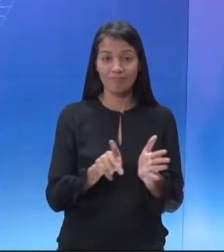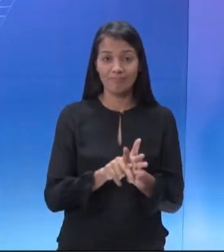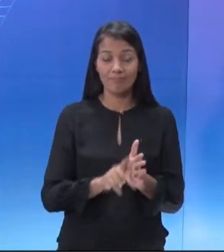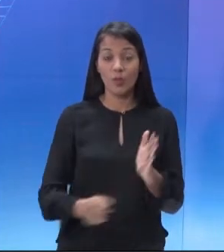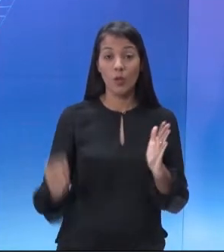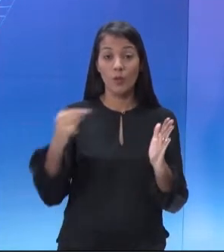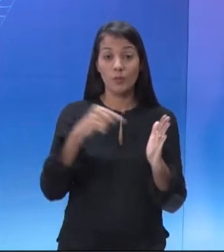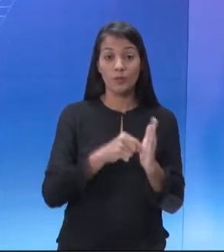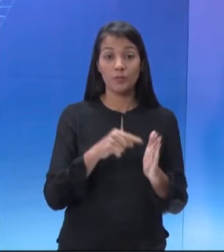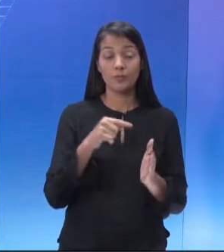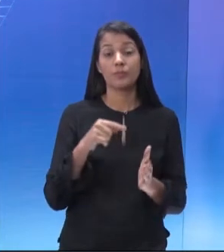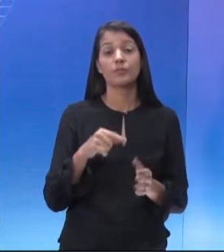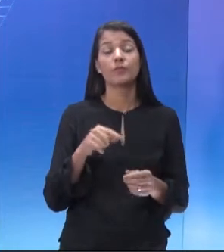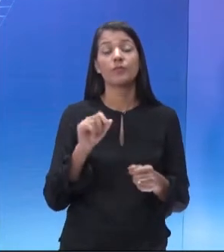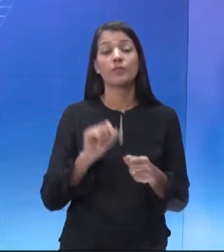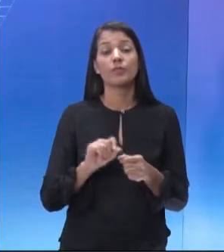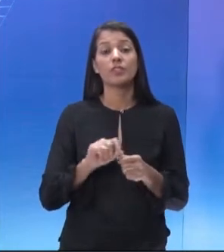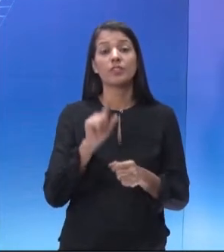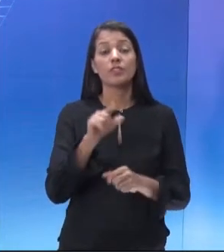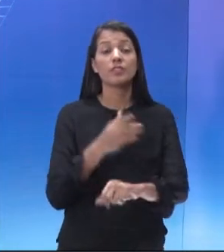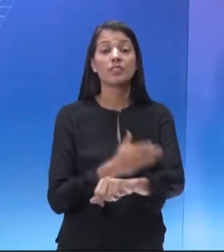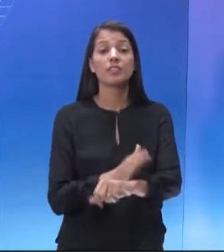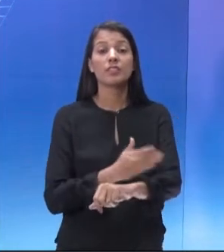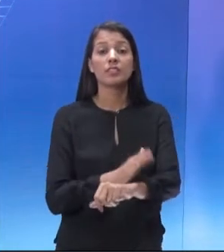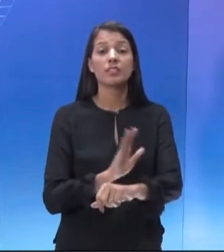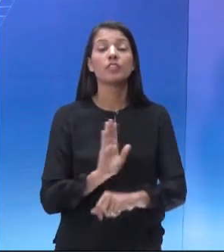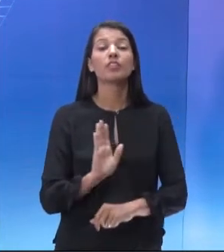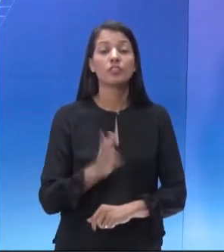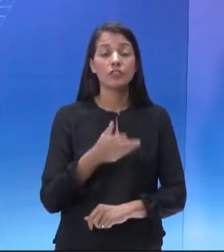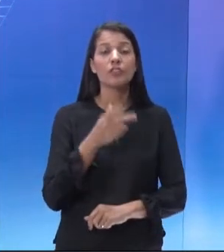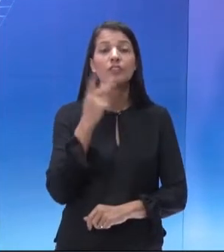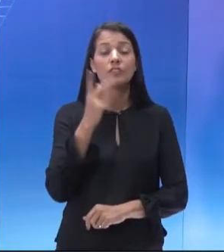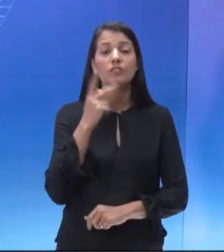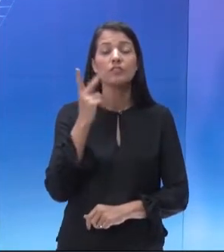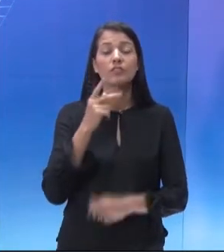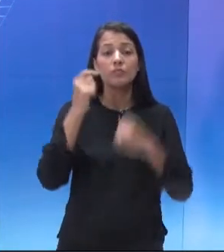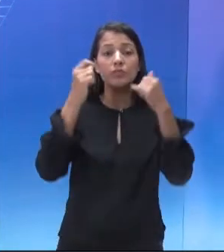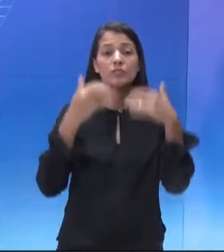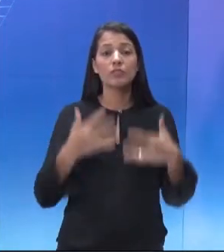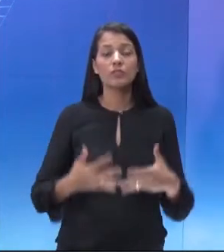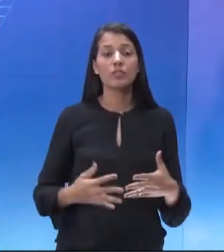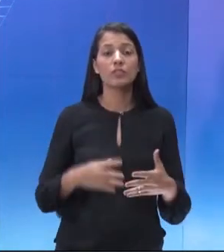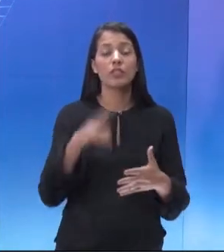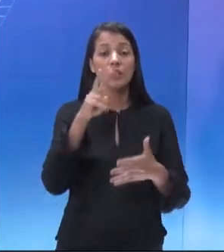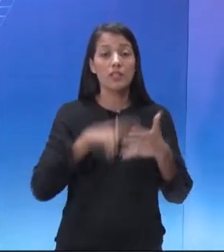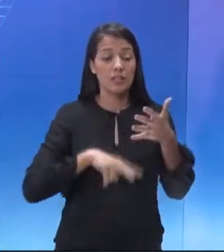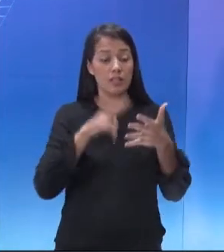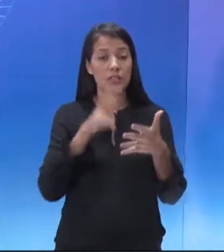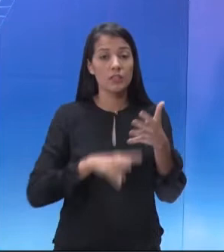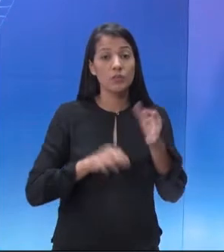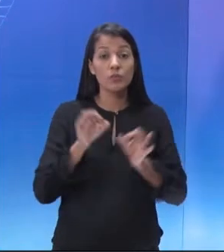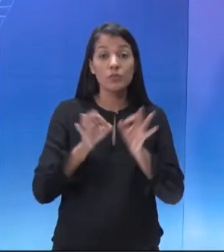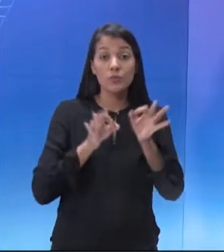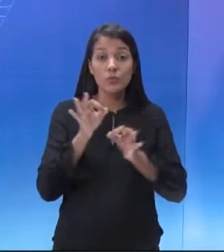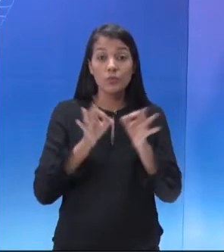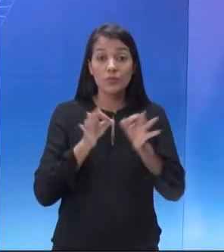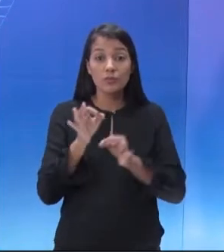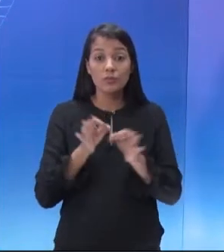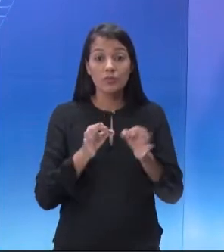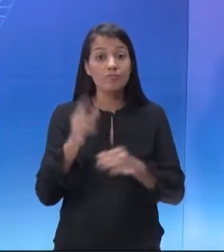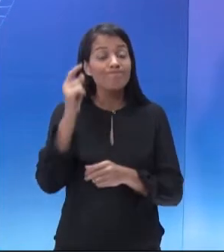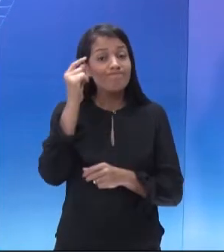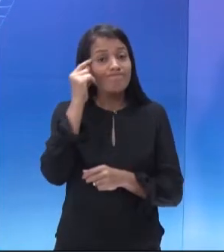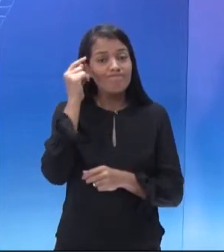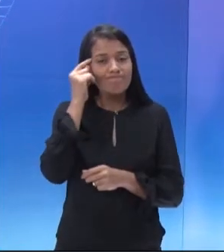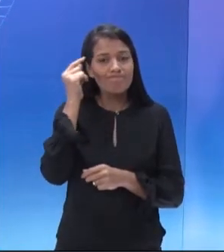é fazer com que você treine, né? Nós já falamos de leitura, já falamos dessa preparação de conteúdo e agora